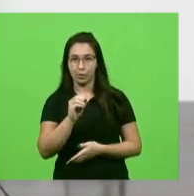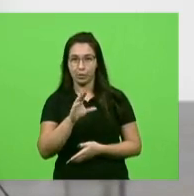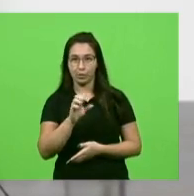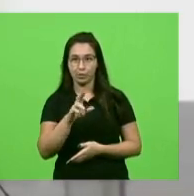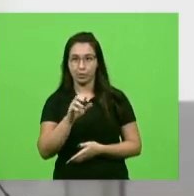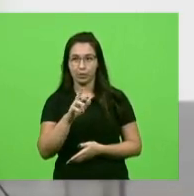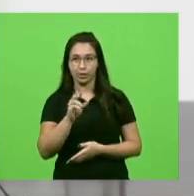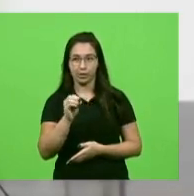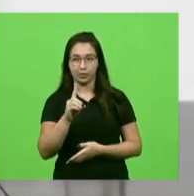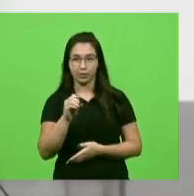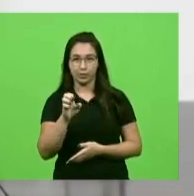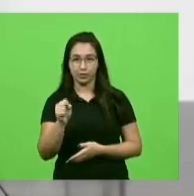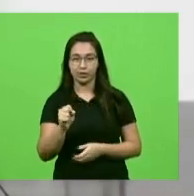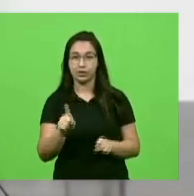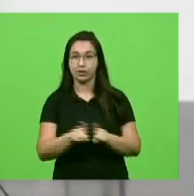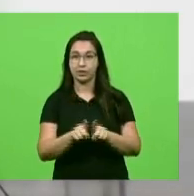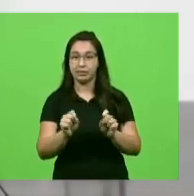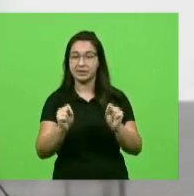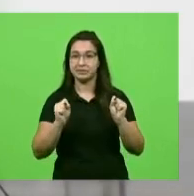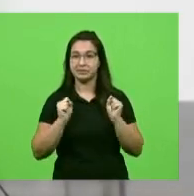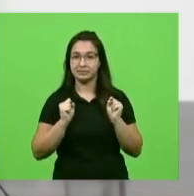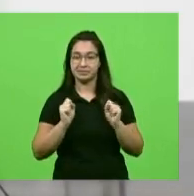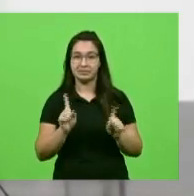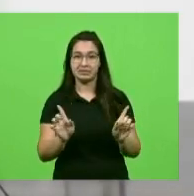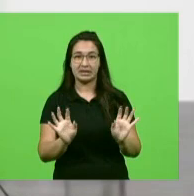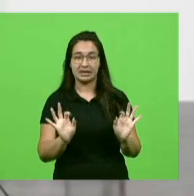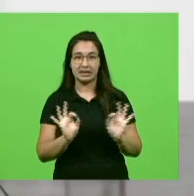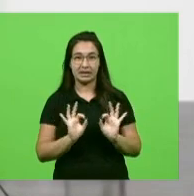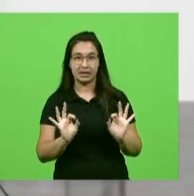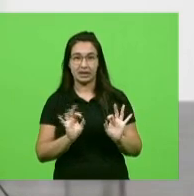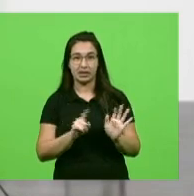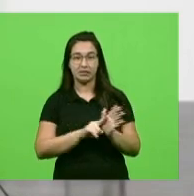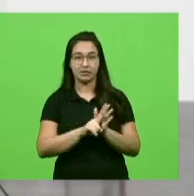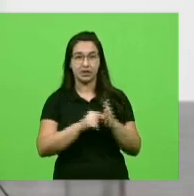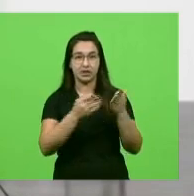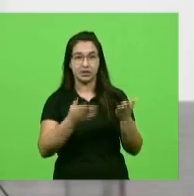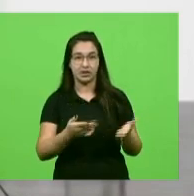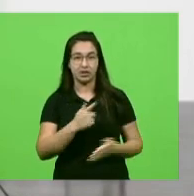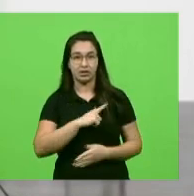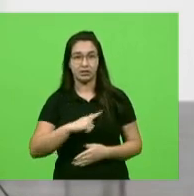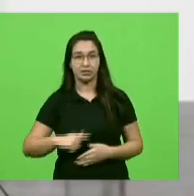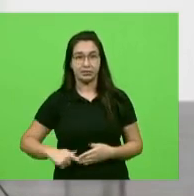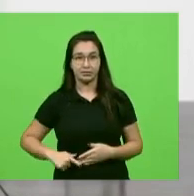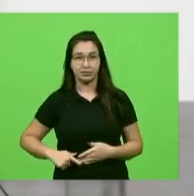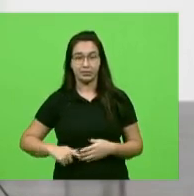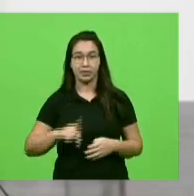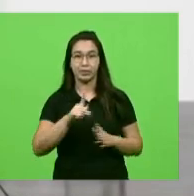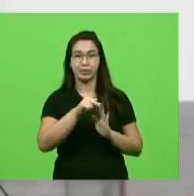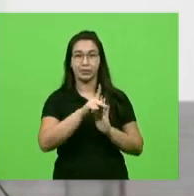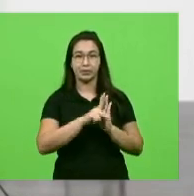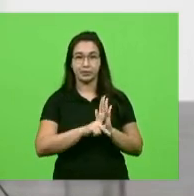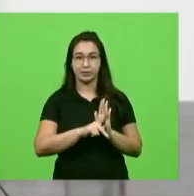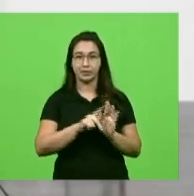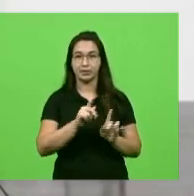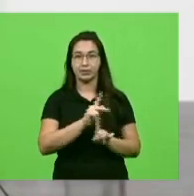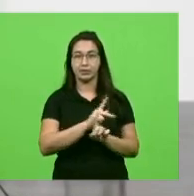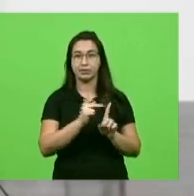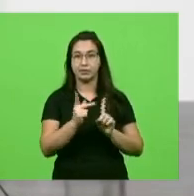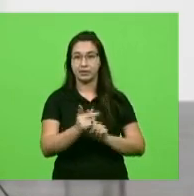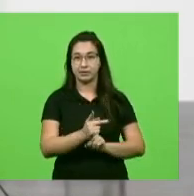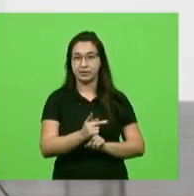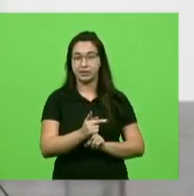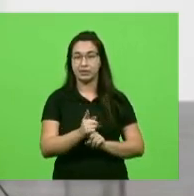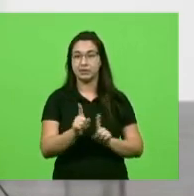omissão diante da suposta ingerência do senhor governador do Estado ao retirar o projeto de reforma de Previdência e das